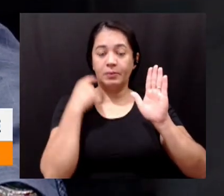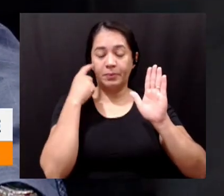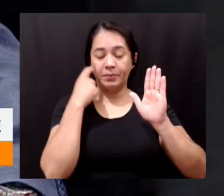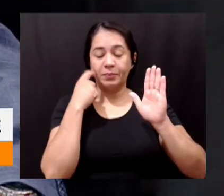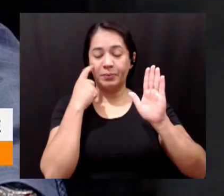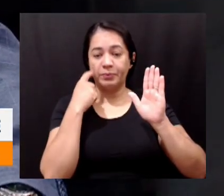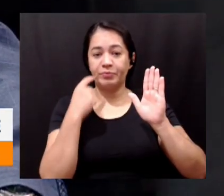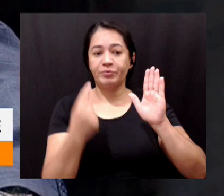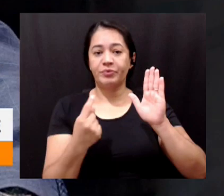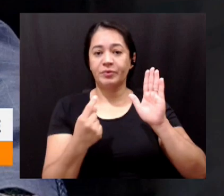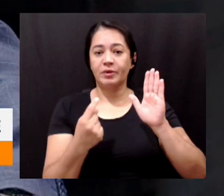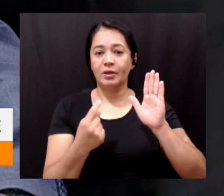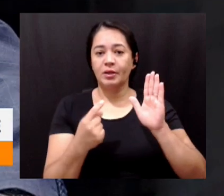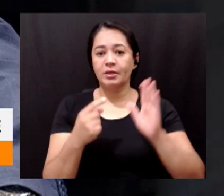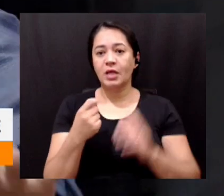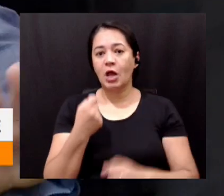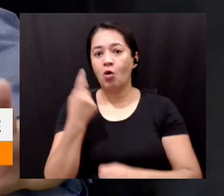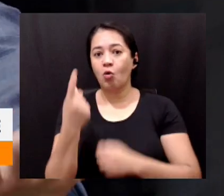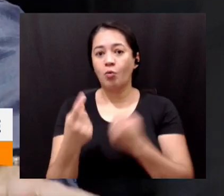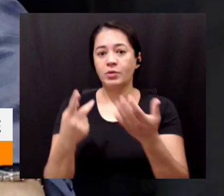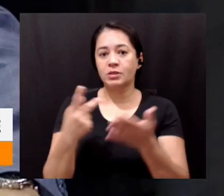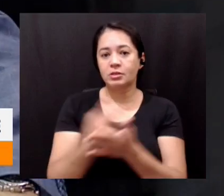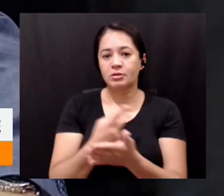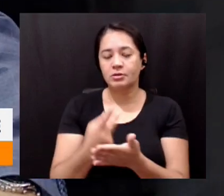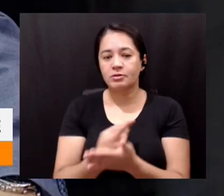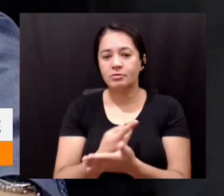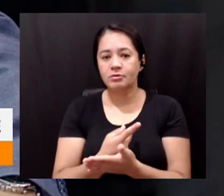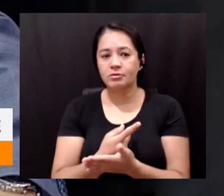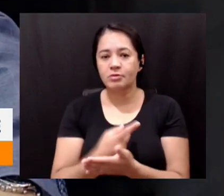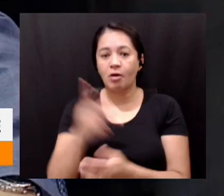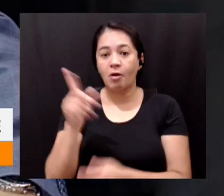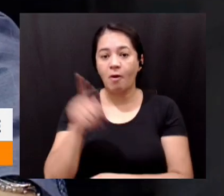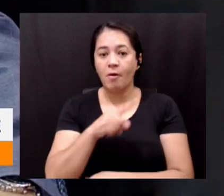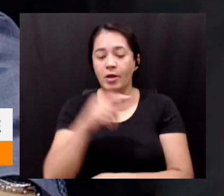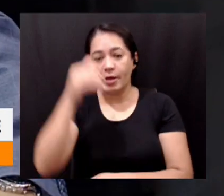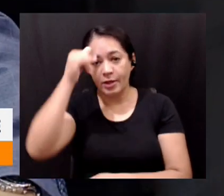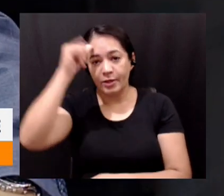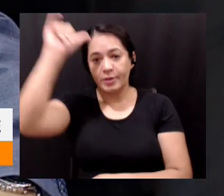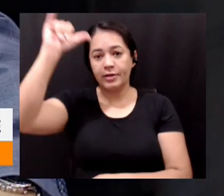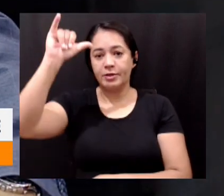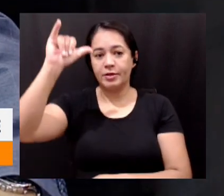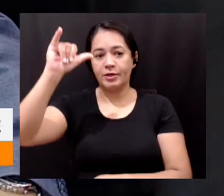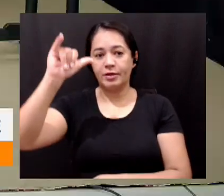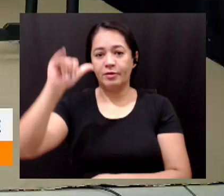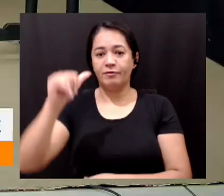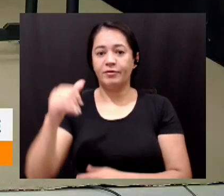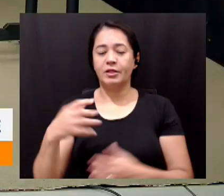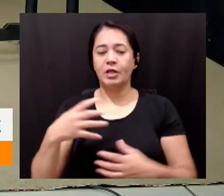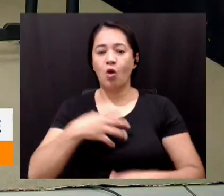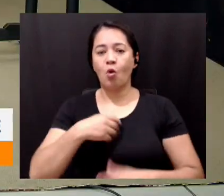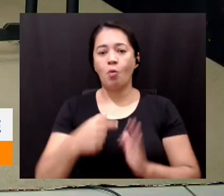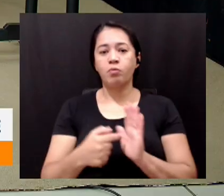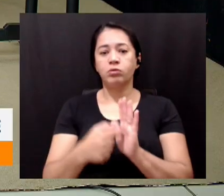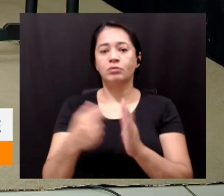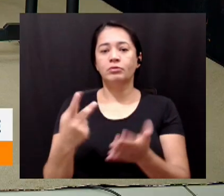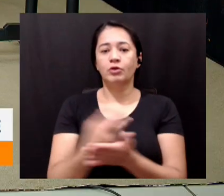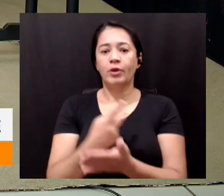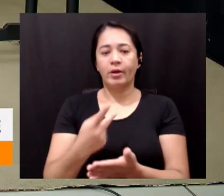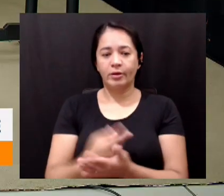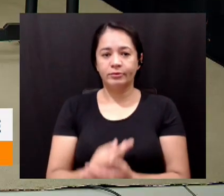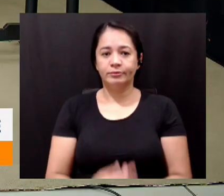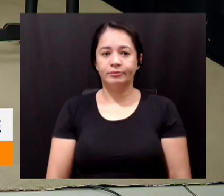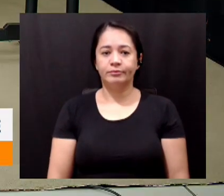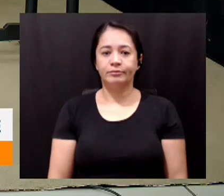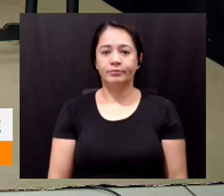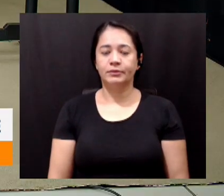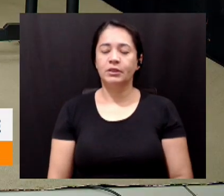algumas situações para evitar ao máximo esse tipo de coisa, de comportamento. São, né, situações que acendem um alerta,